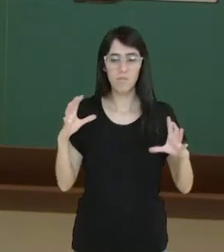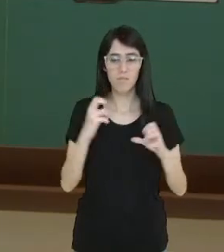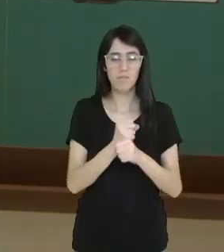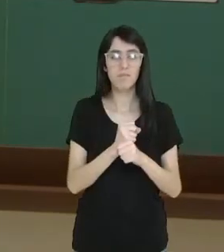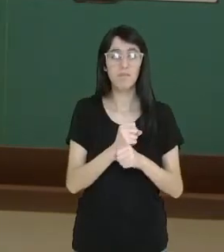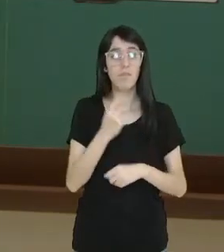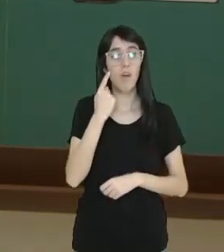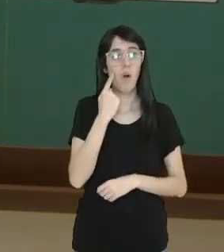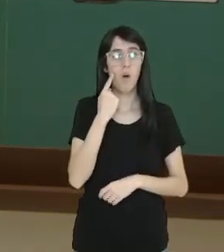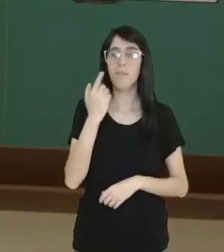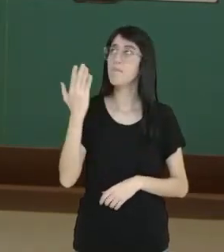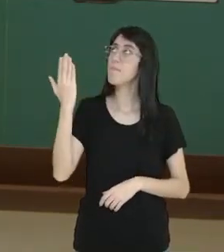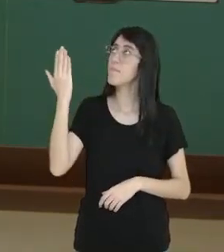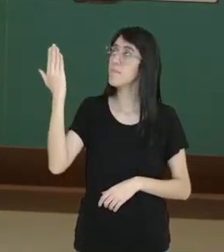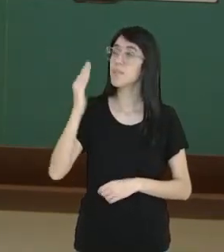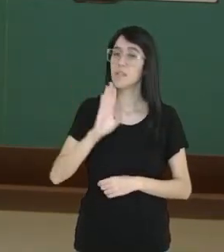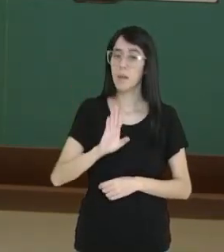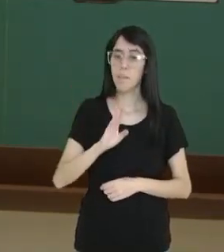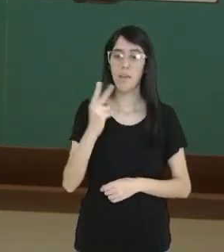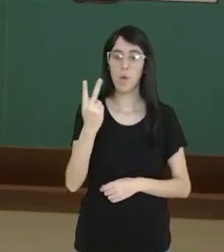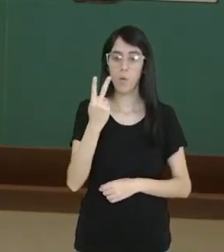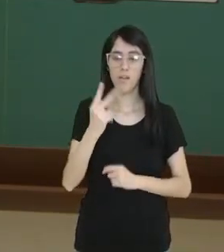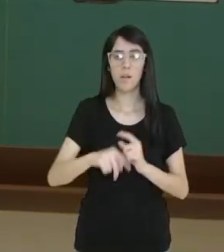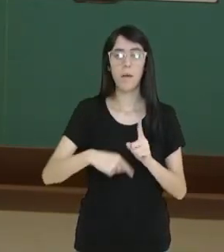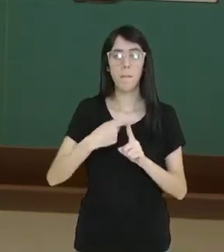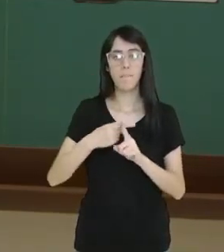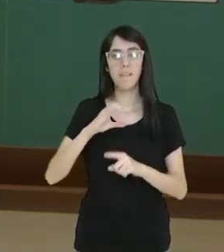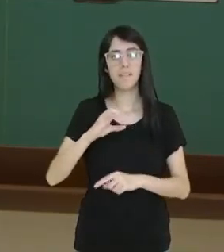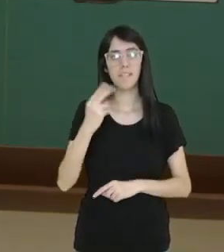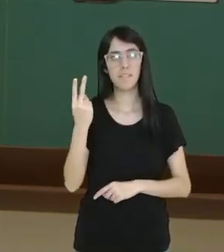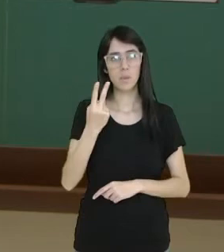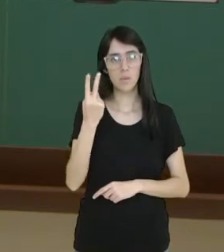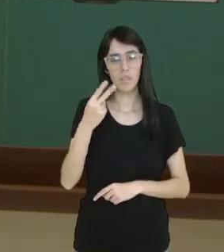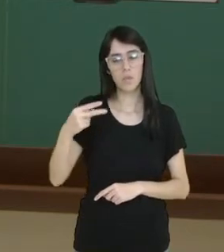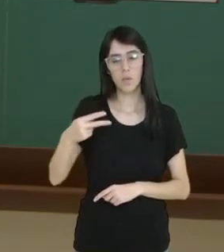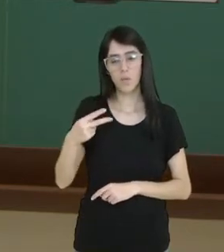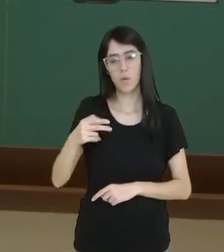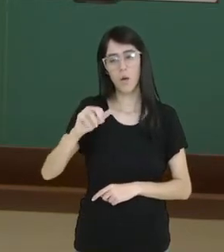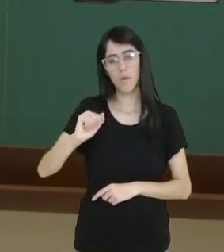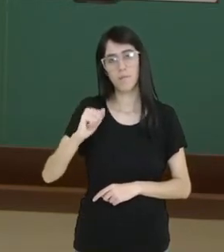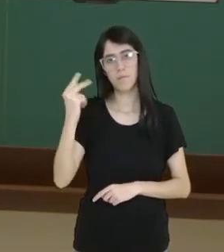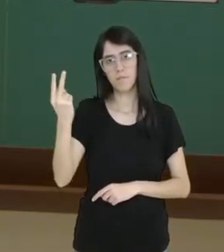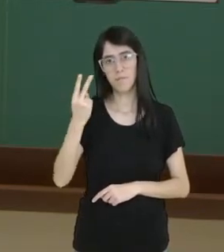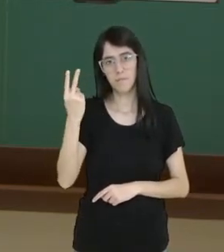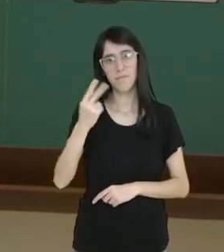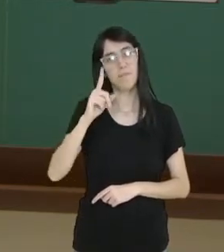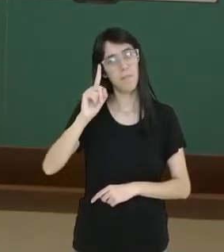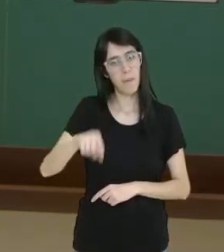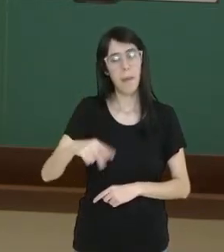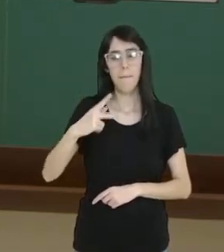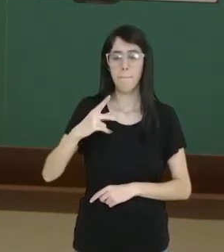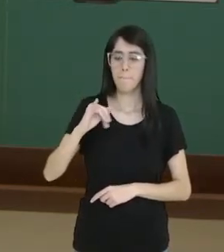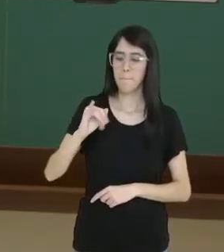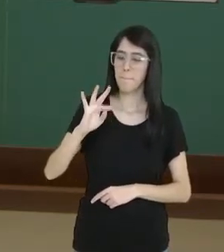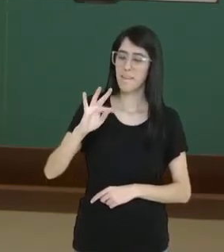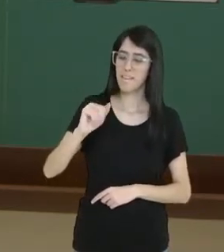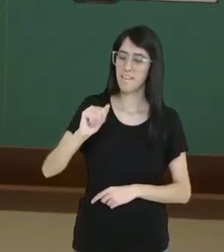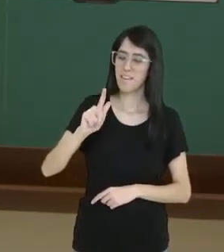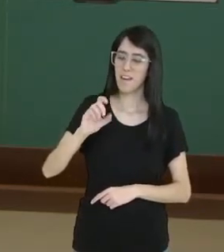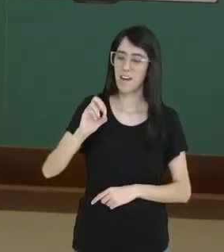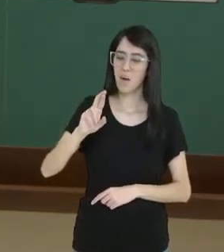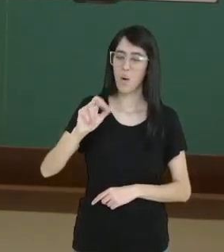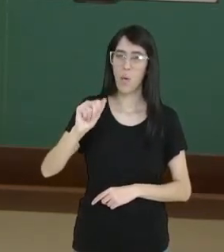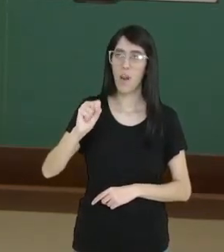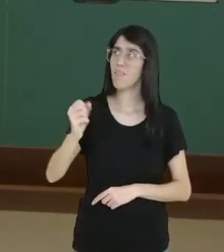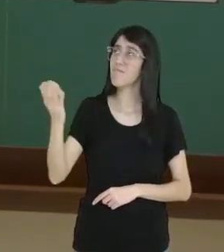gente consegue chegar nessa relação que também é o teorema de Pitágoras. Então veja, demonstramos o teorema de Pitágoras usando apenas essas